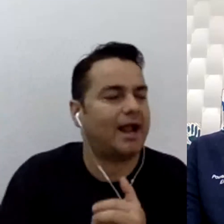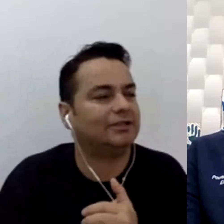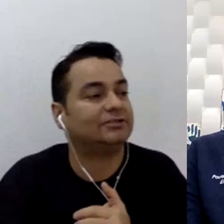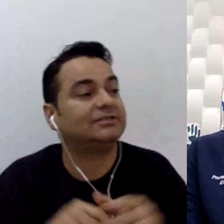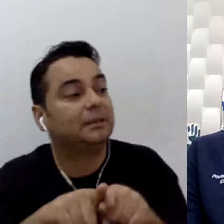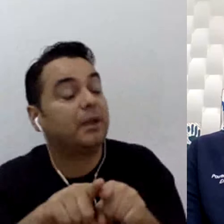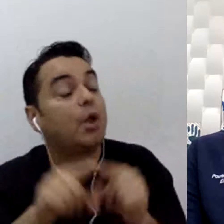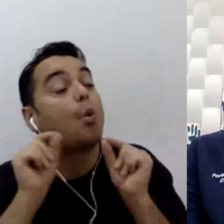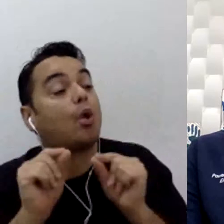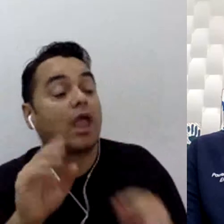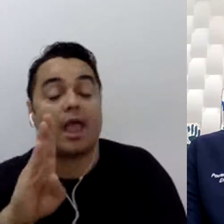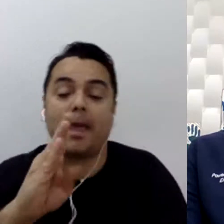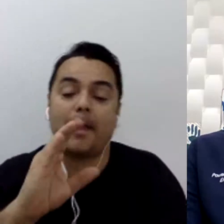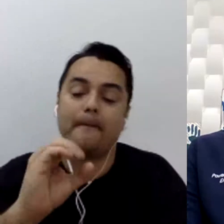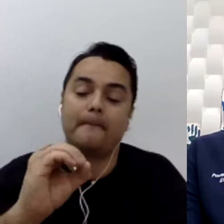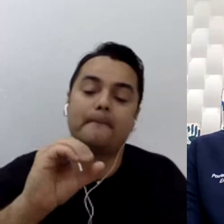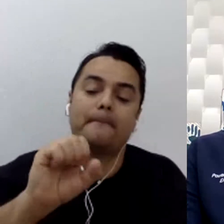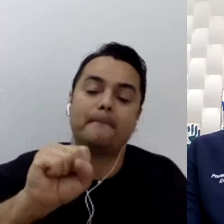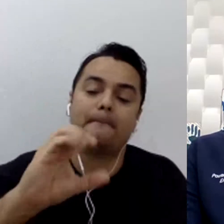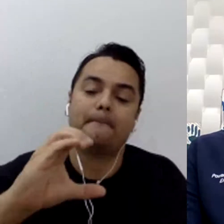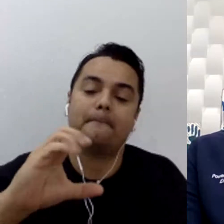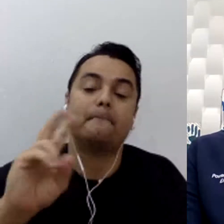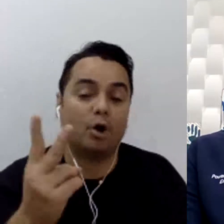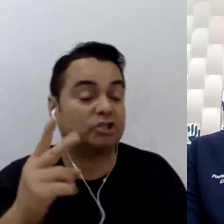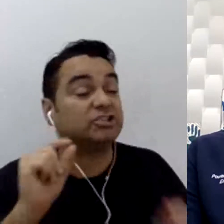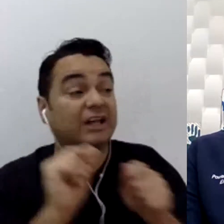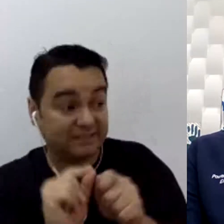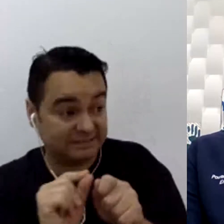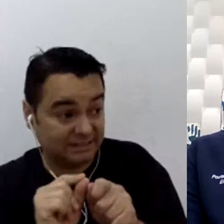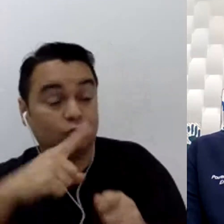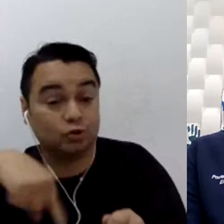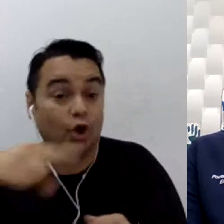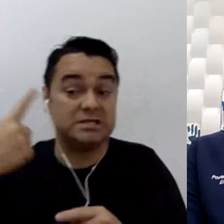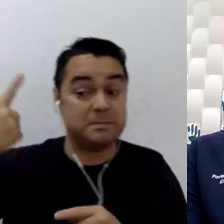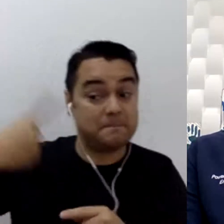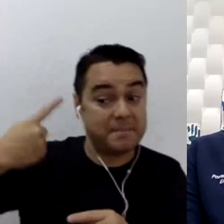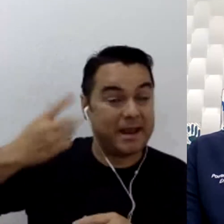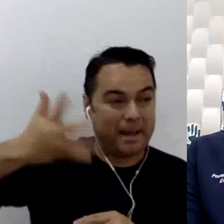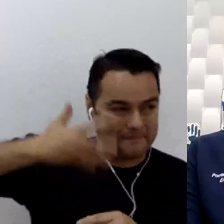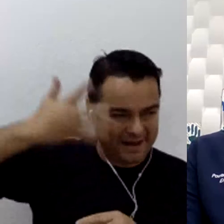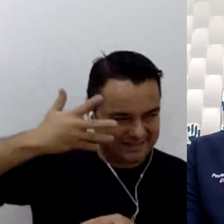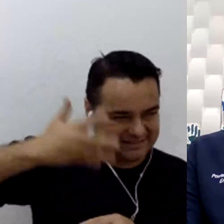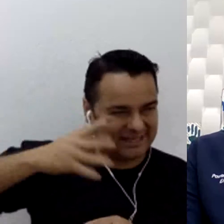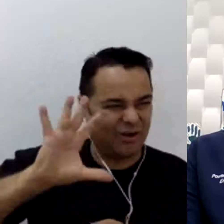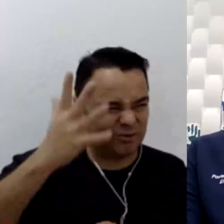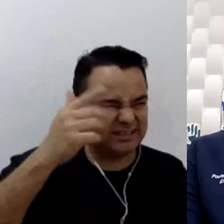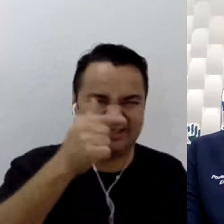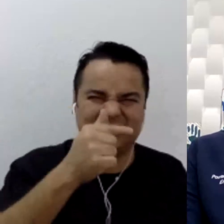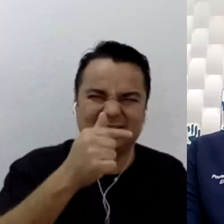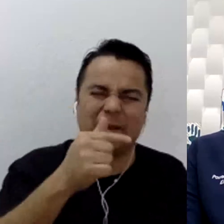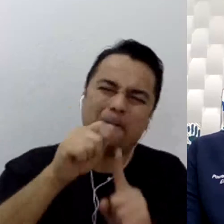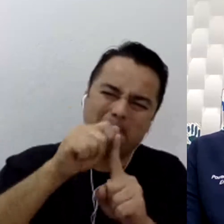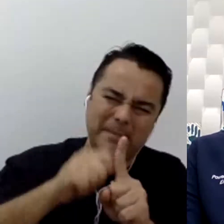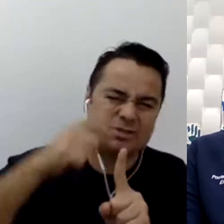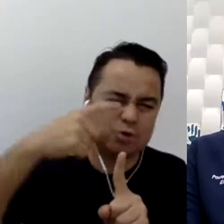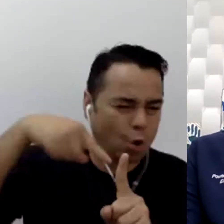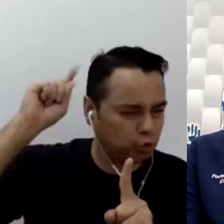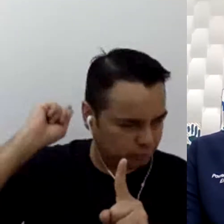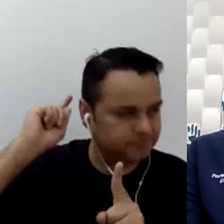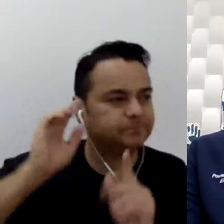que a Bosch está fazendo em relação a esse tema. Nós tratamos disso na primeira palestra, né? Que aconteceu no mês